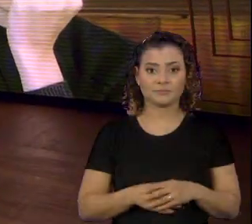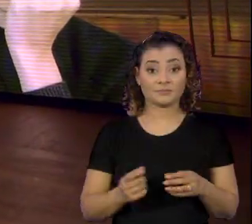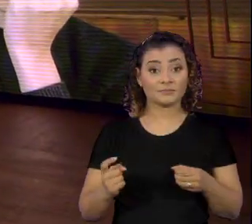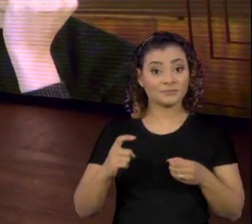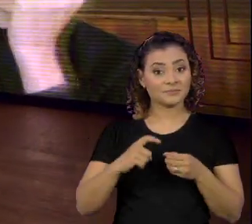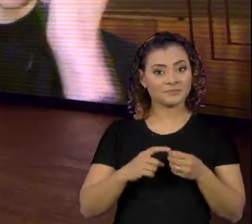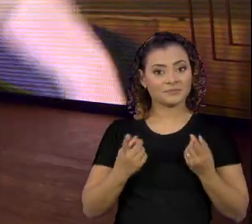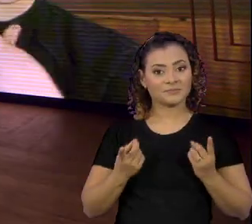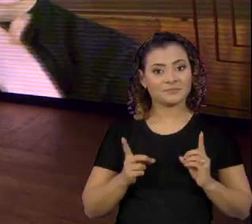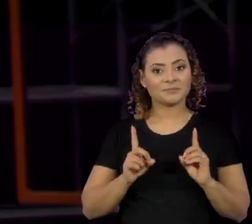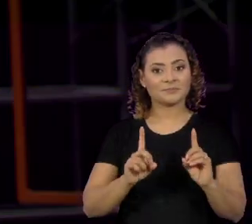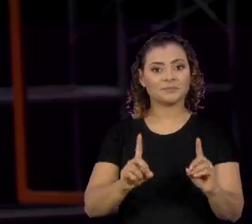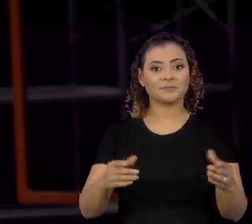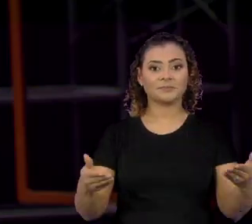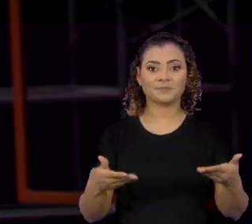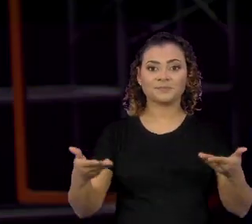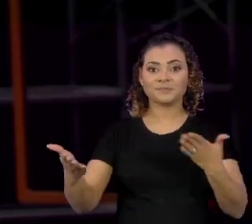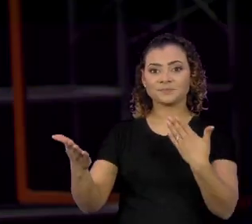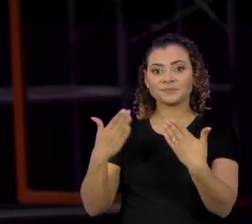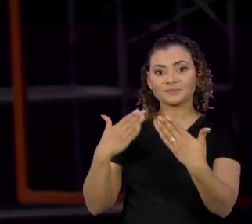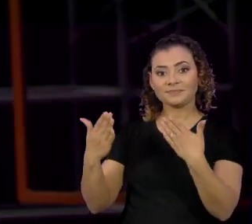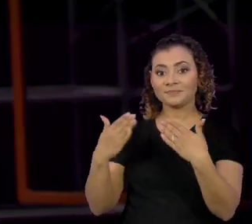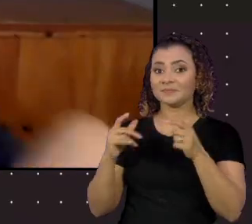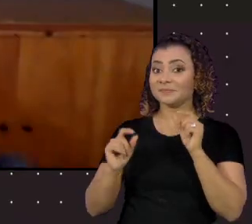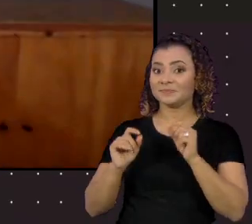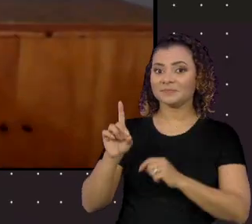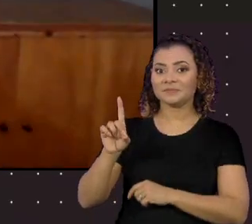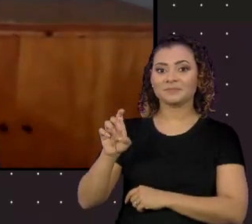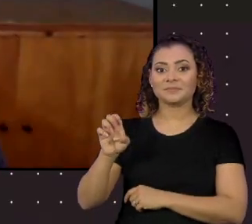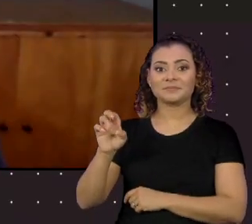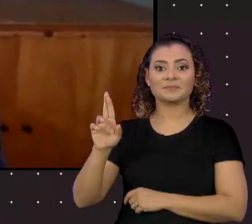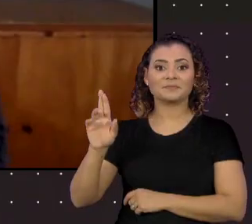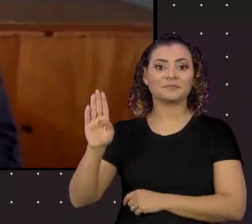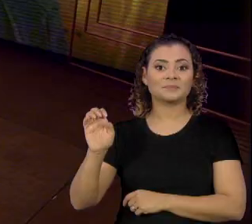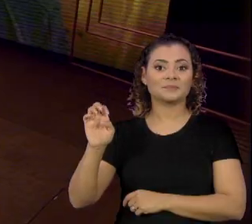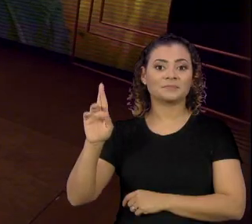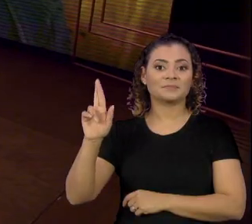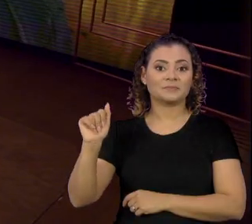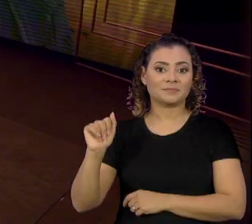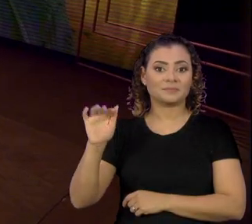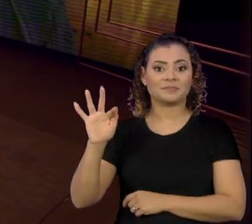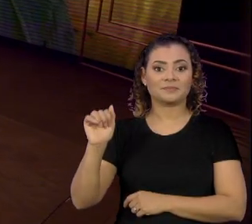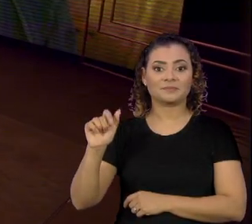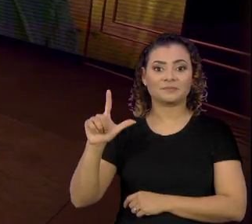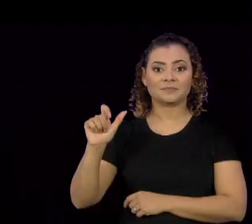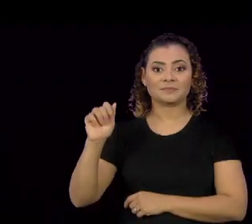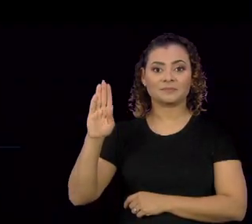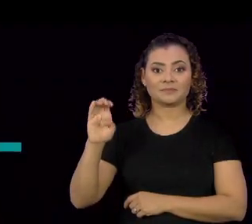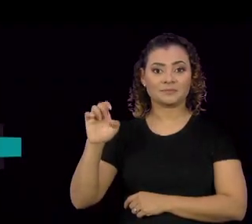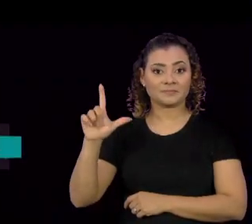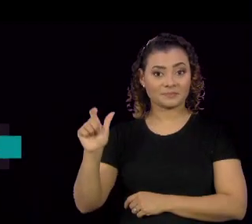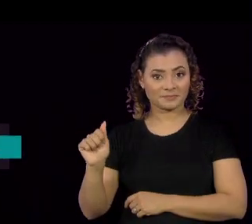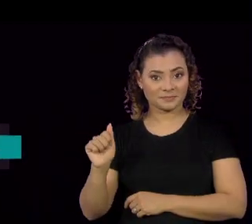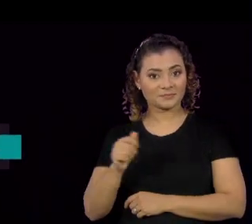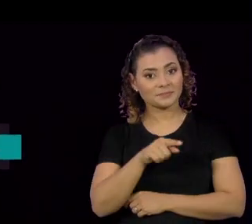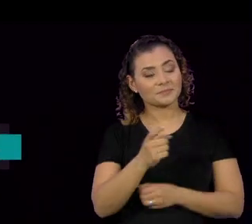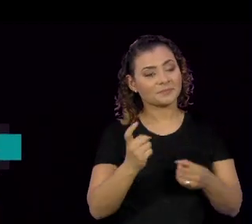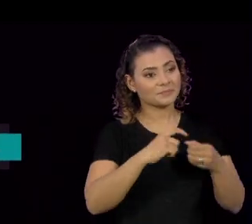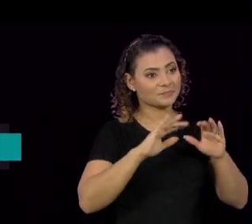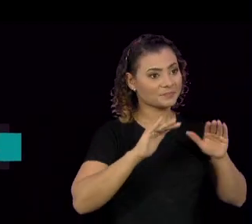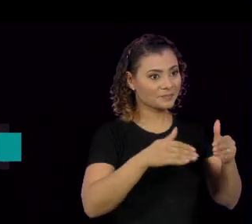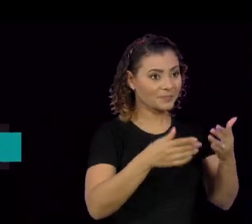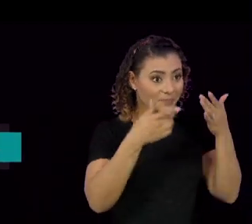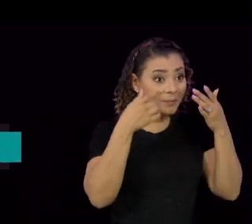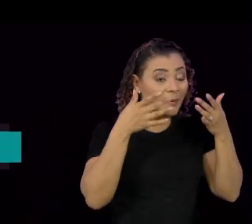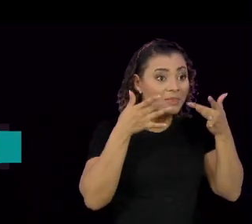Voltamos com Persona. Hoje o nosso bate-papo é com a Débora Falabella, mas vamos voltar ao teatro. Você tem uma grande preocupação